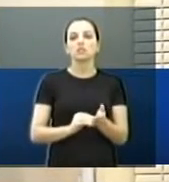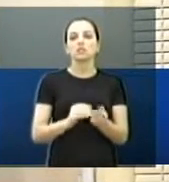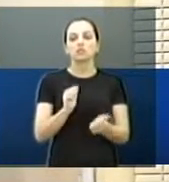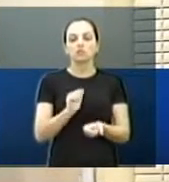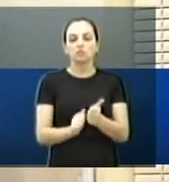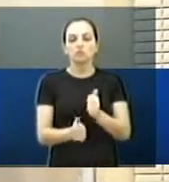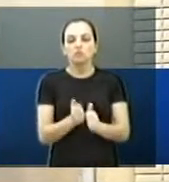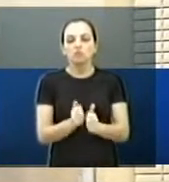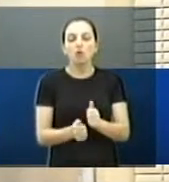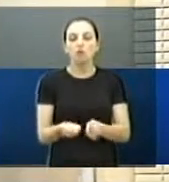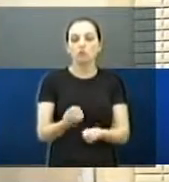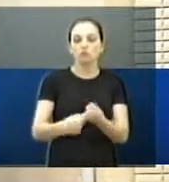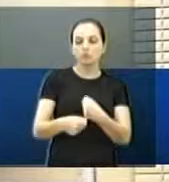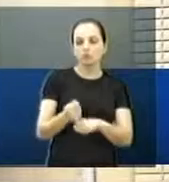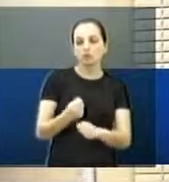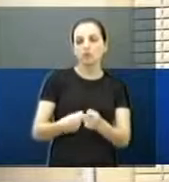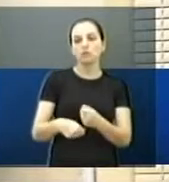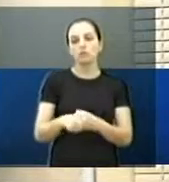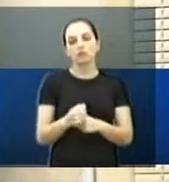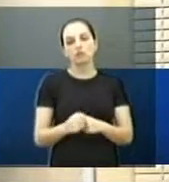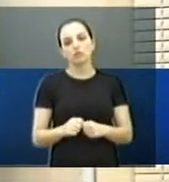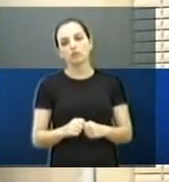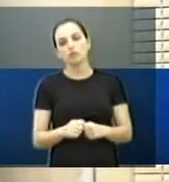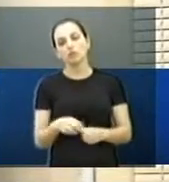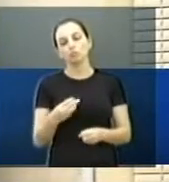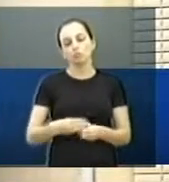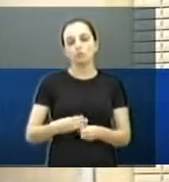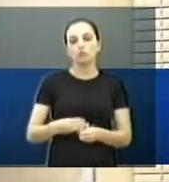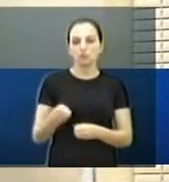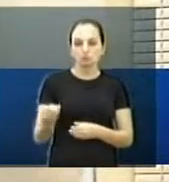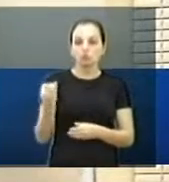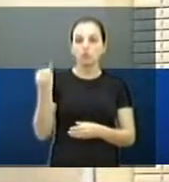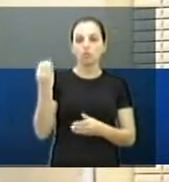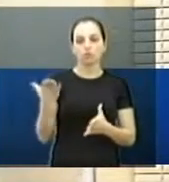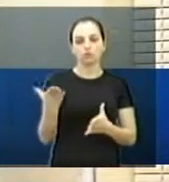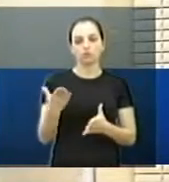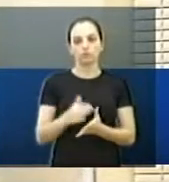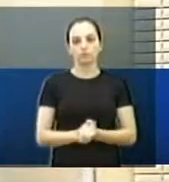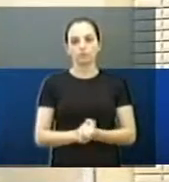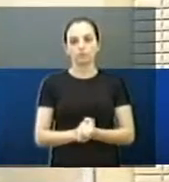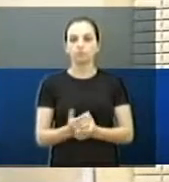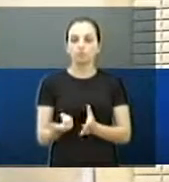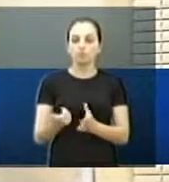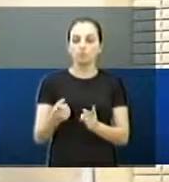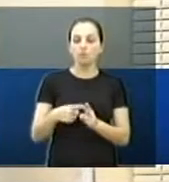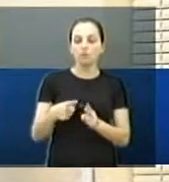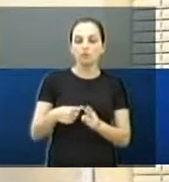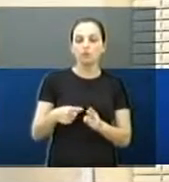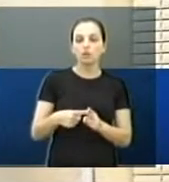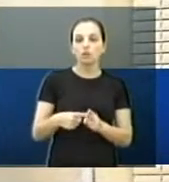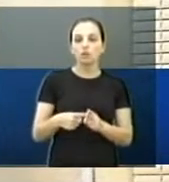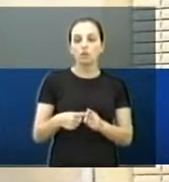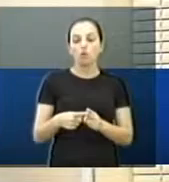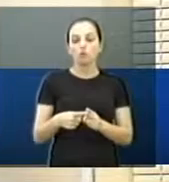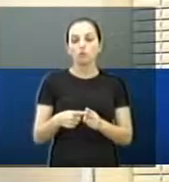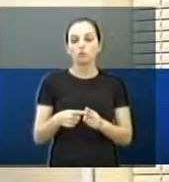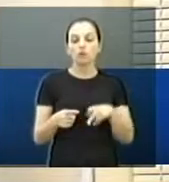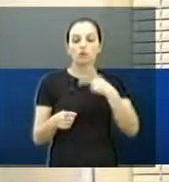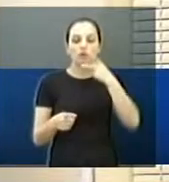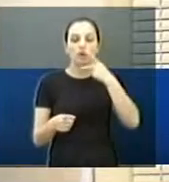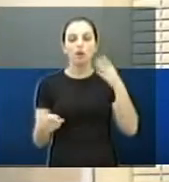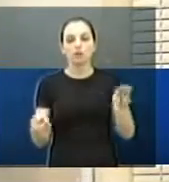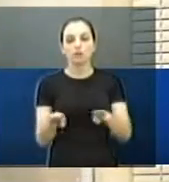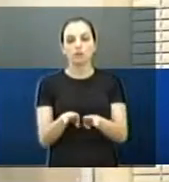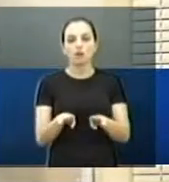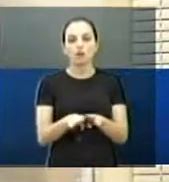uma ciclofaixa voltada para o ciclismo no nosso município. Uma outra questão que eu queria ressaltar também, eu não